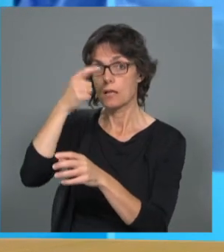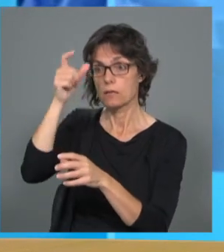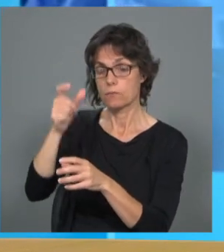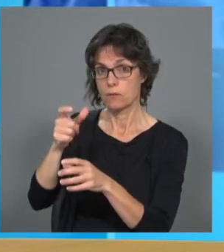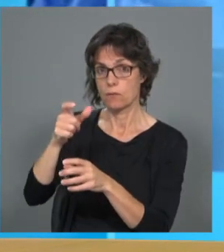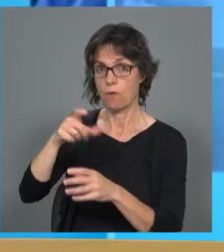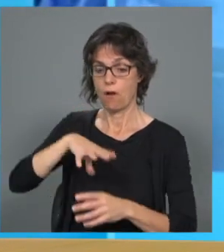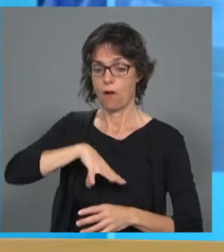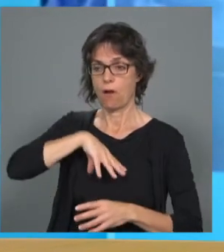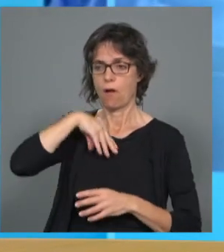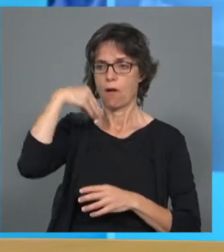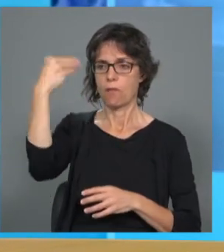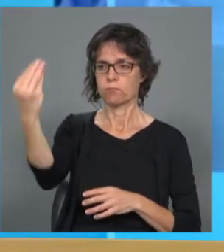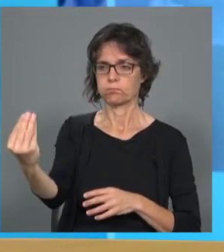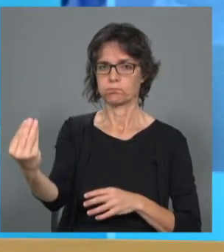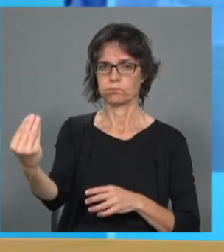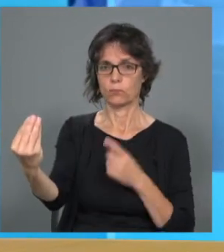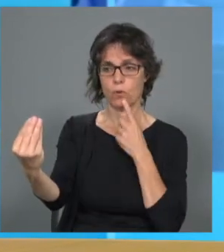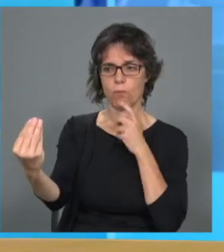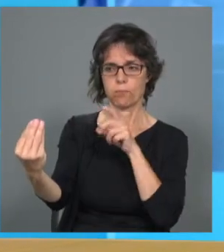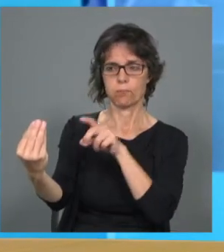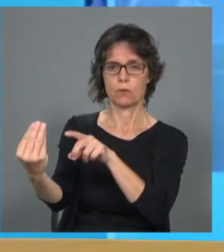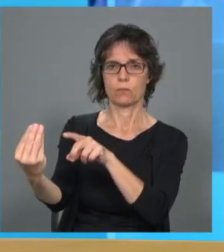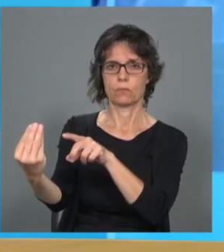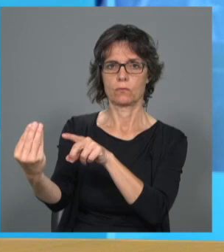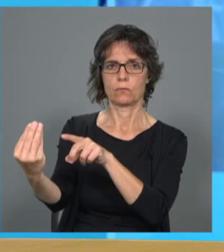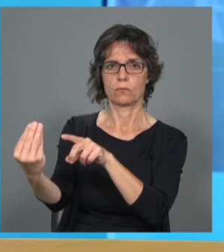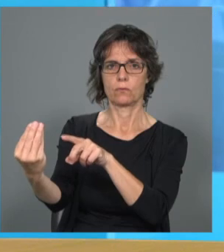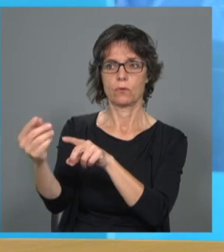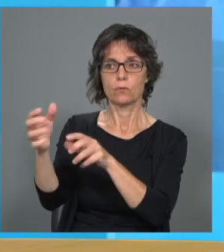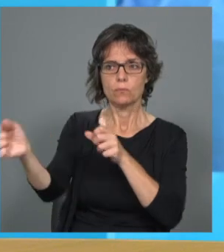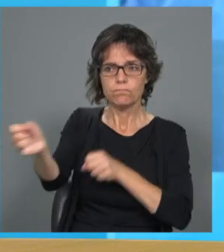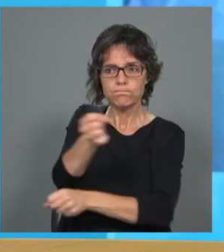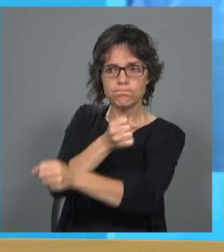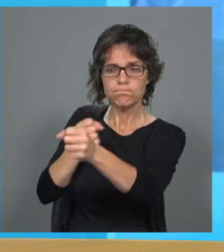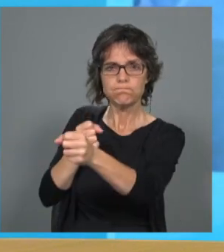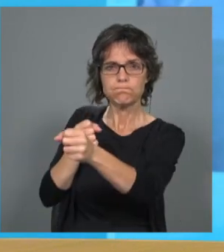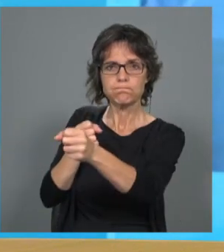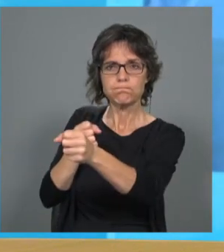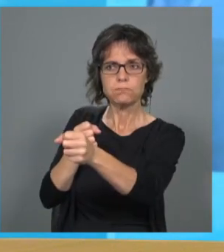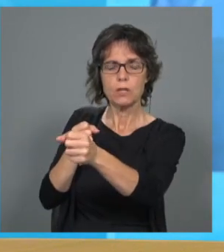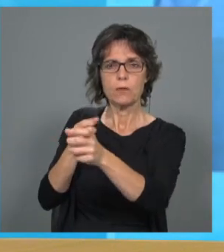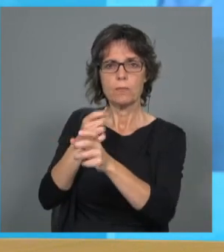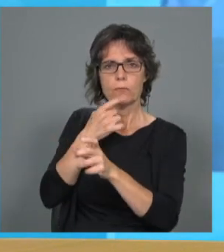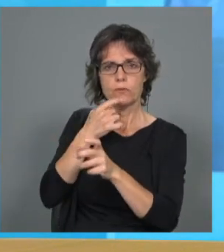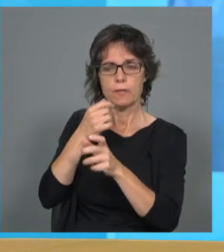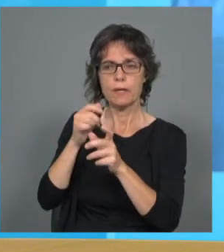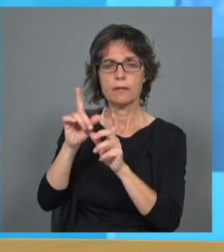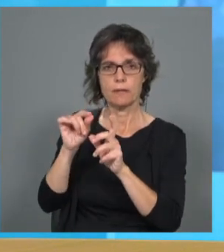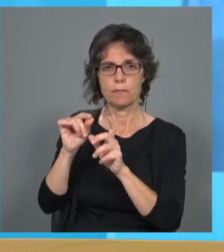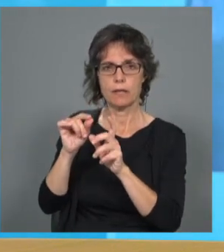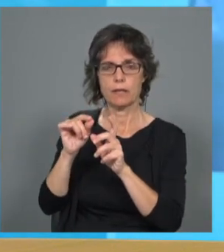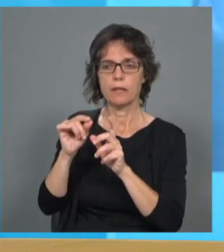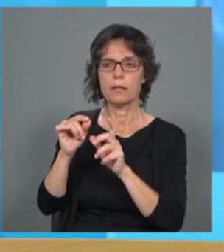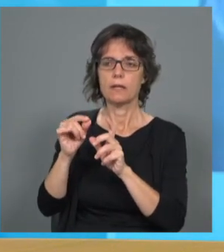sensibilidade, há a questão da humildade, e há a questão também de ter uma certa distanciamento que permita que a pessoa se